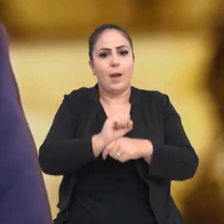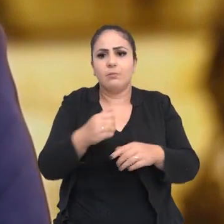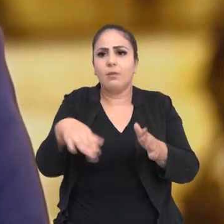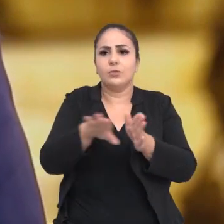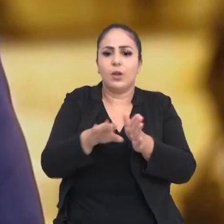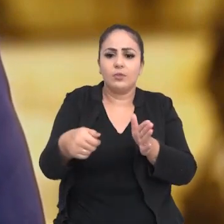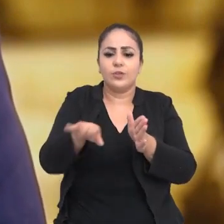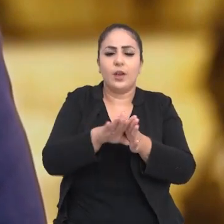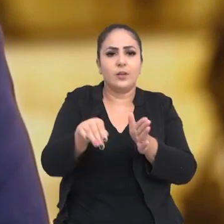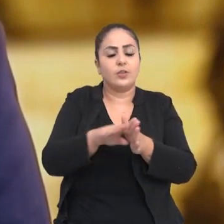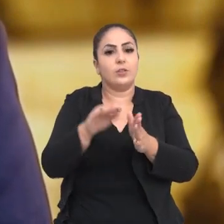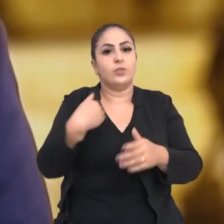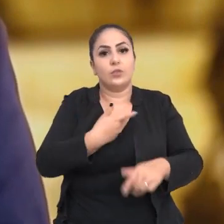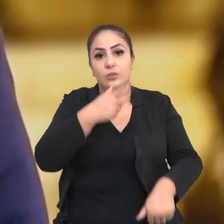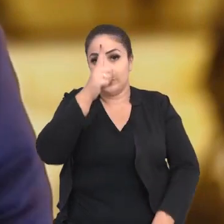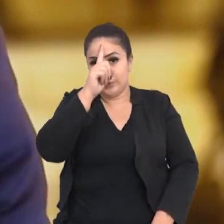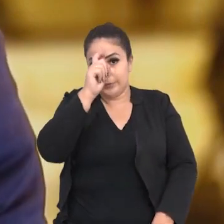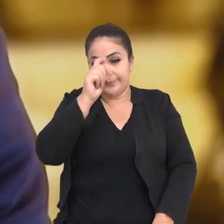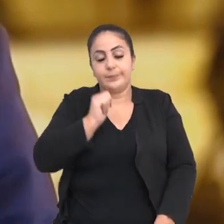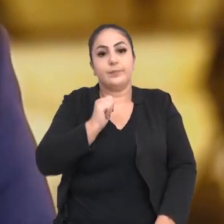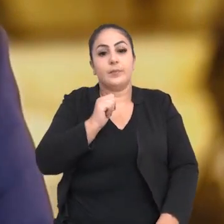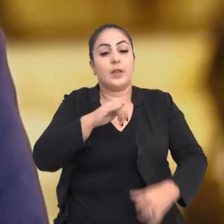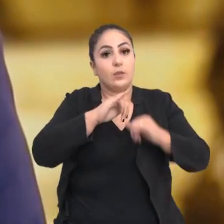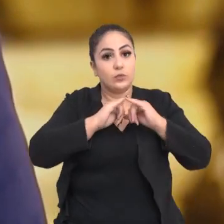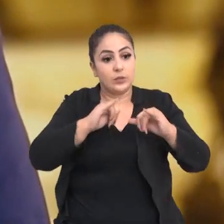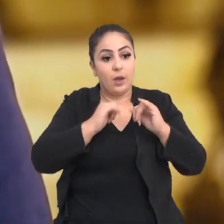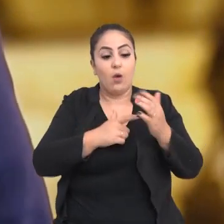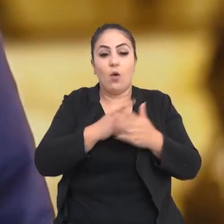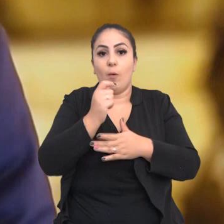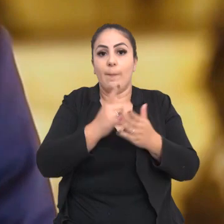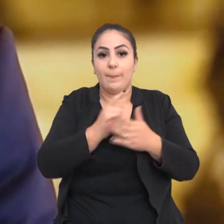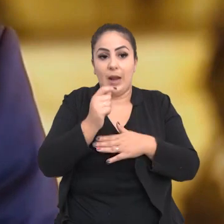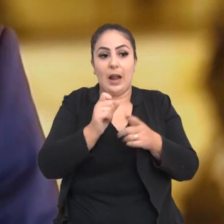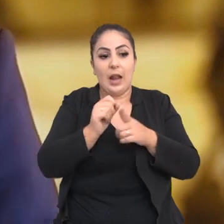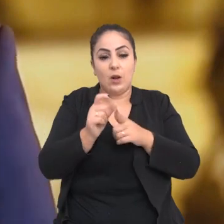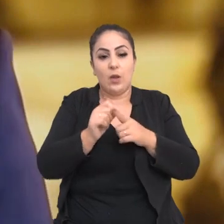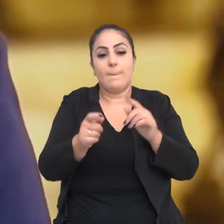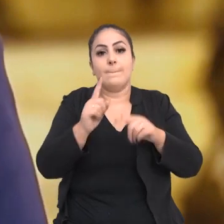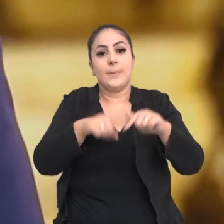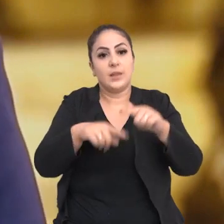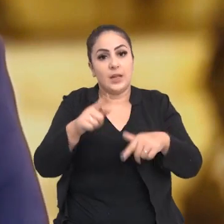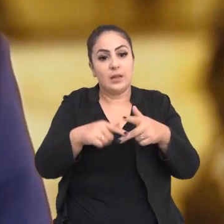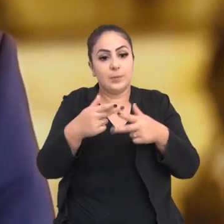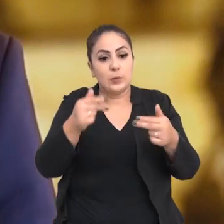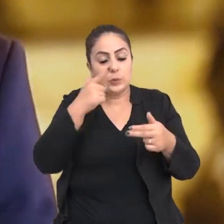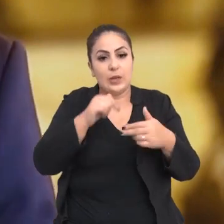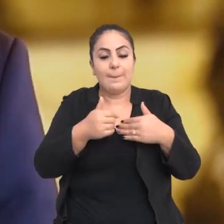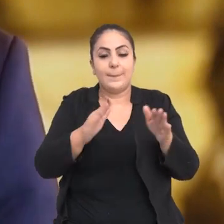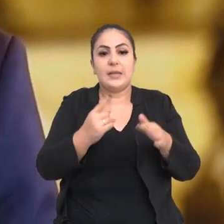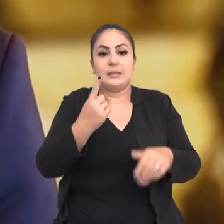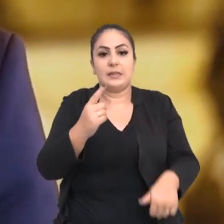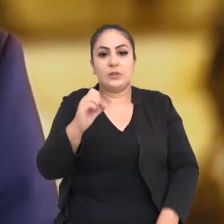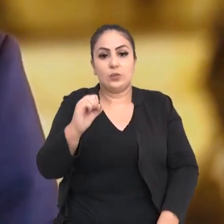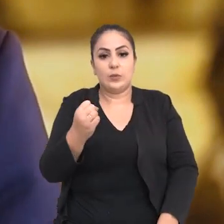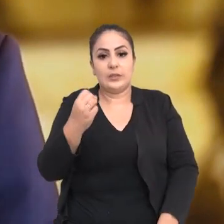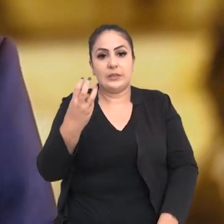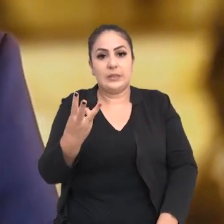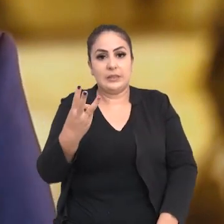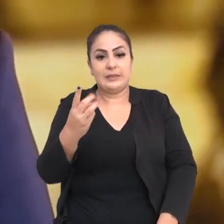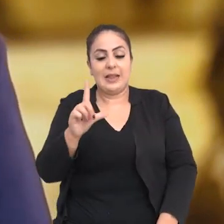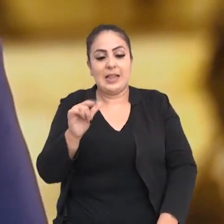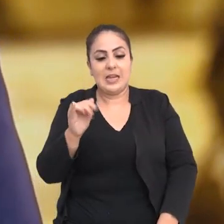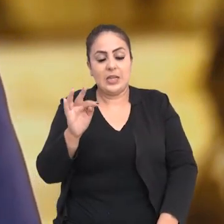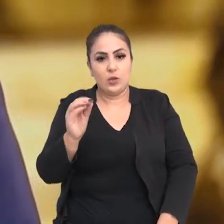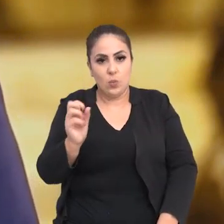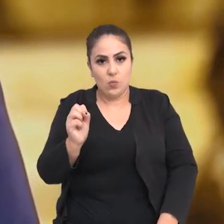de chegar nos nossos hospitais. Anunciamos que vamos comprar e alugar equipamentos para abrir mais 183